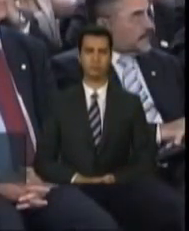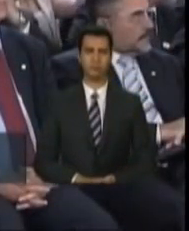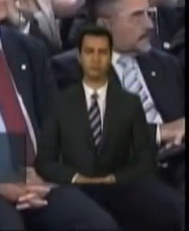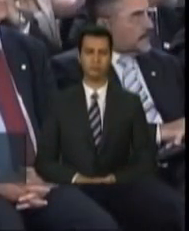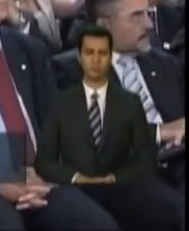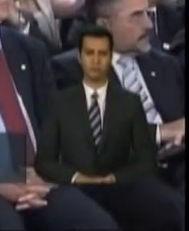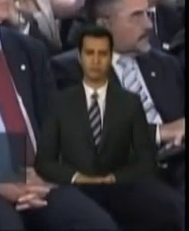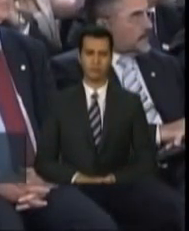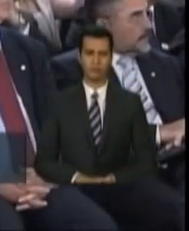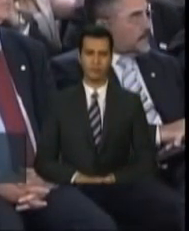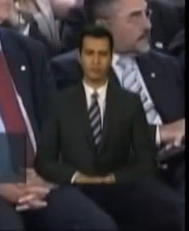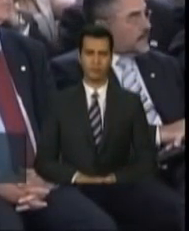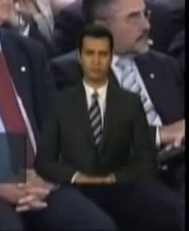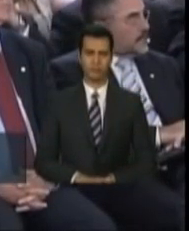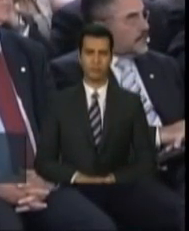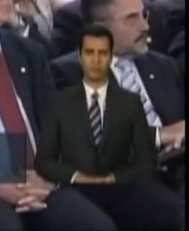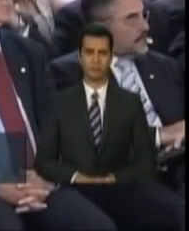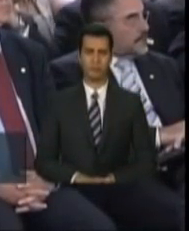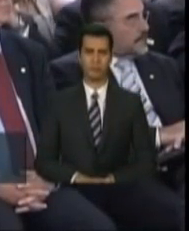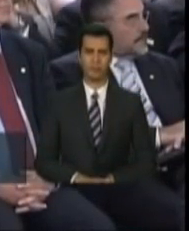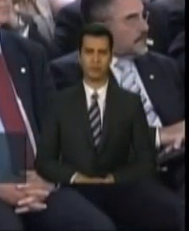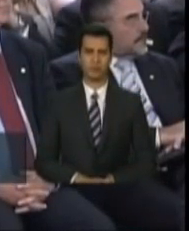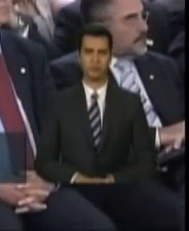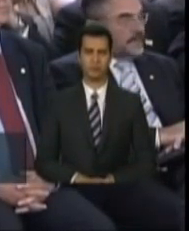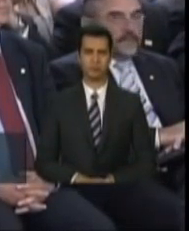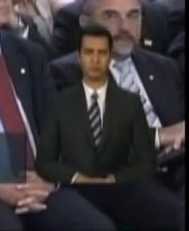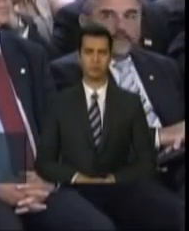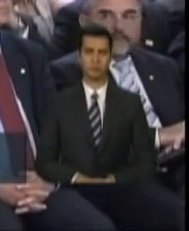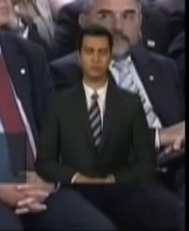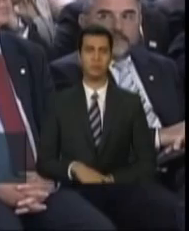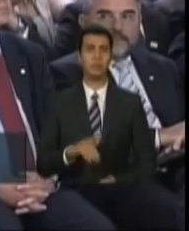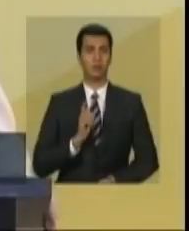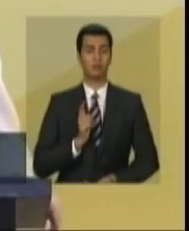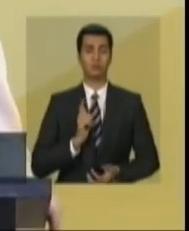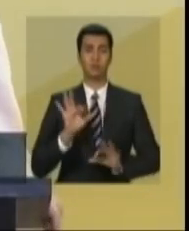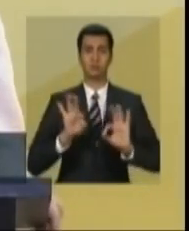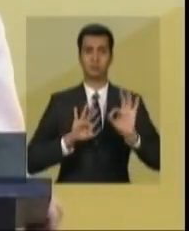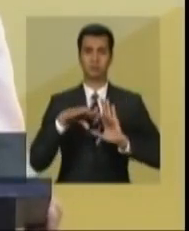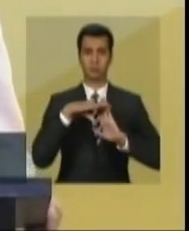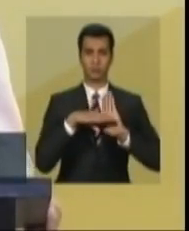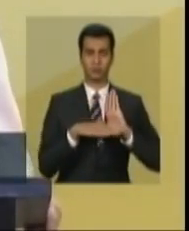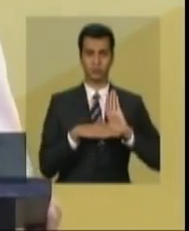mais do que o lançamento de dois programas importantes,